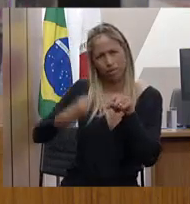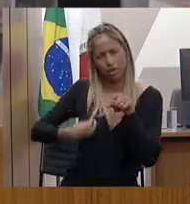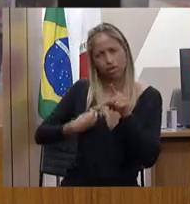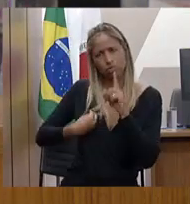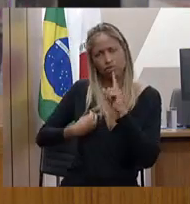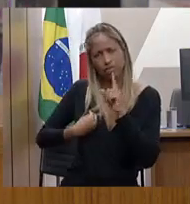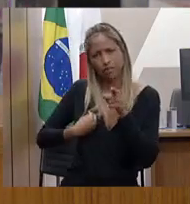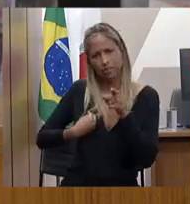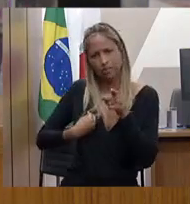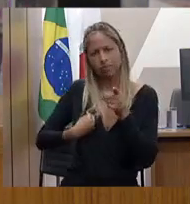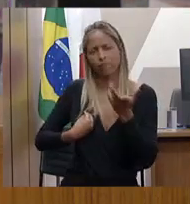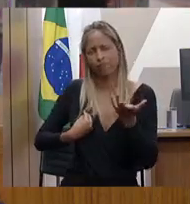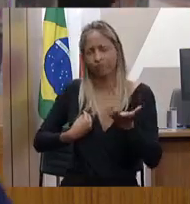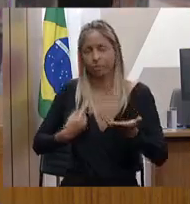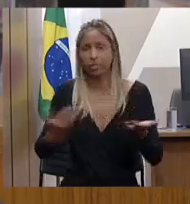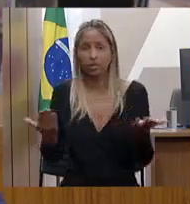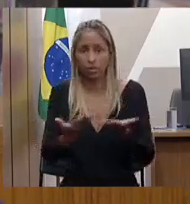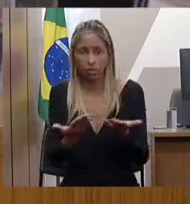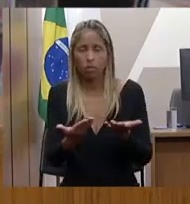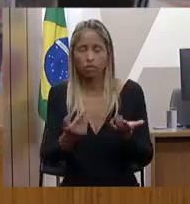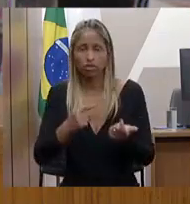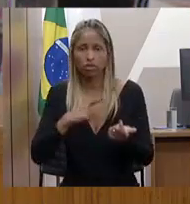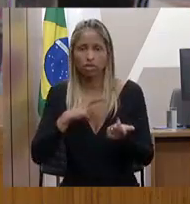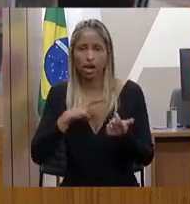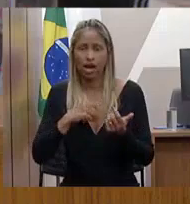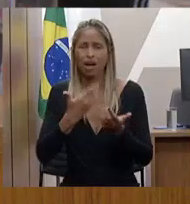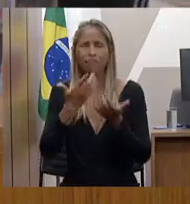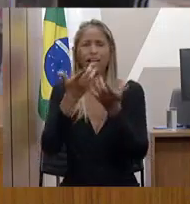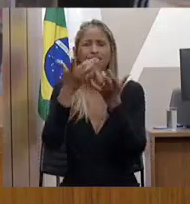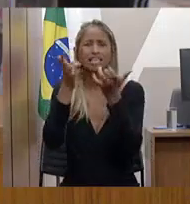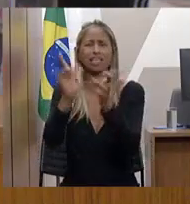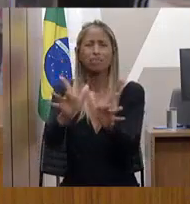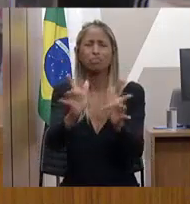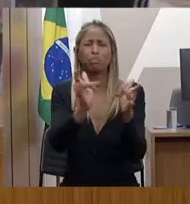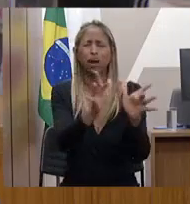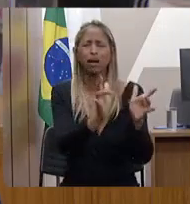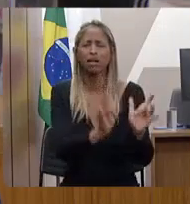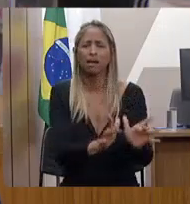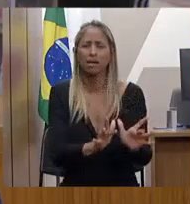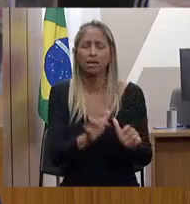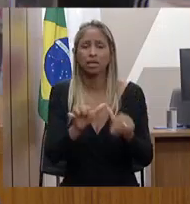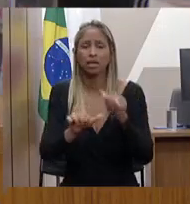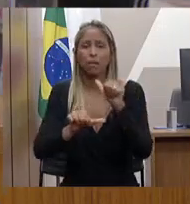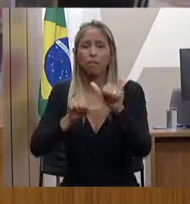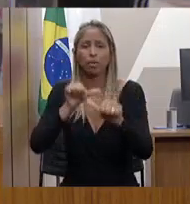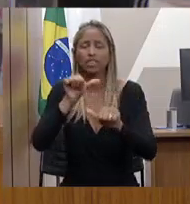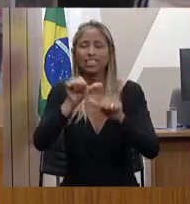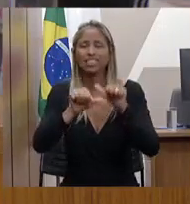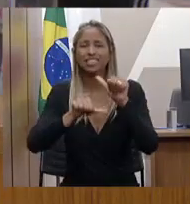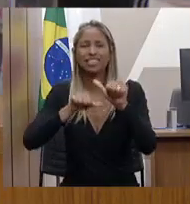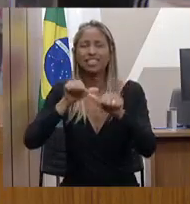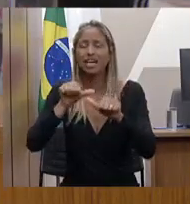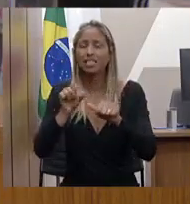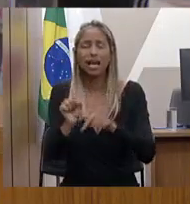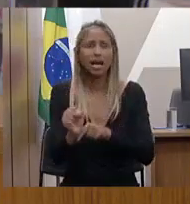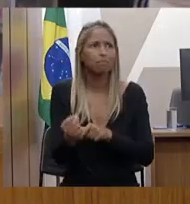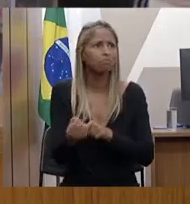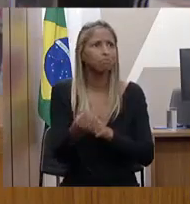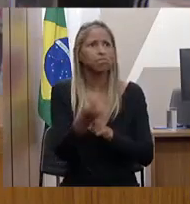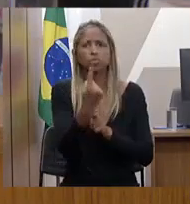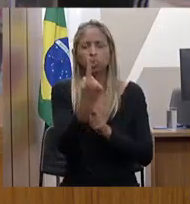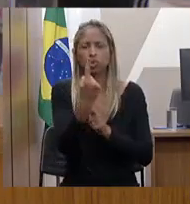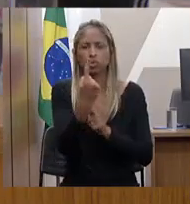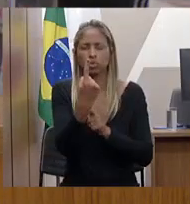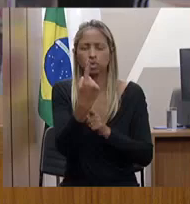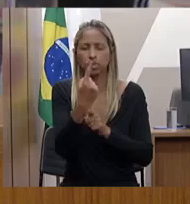é um outro ponto que tá hoje né sendo jogado pelo Supremo Tribunal da mudança da retirada desse absurdo que tá na